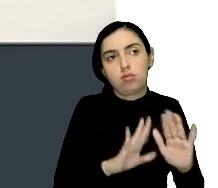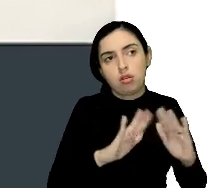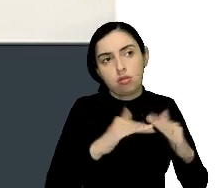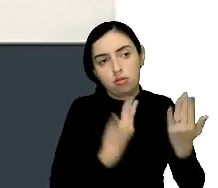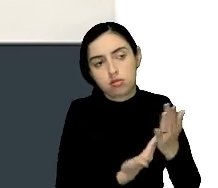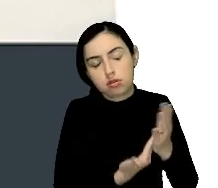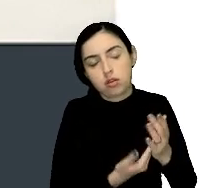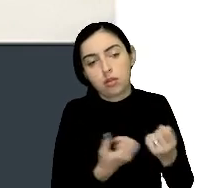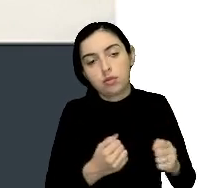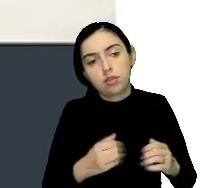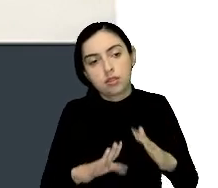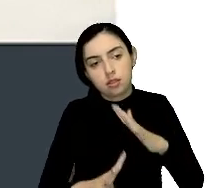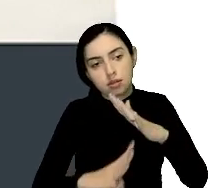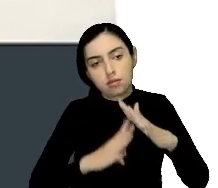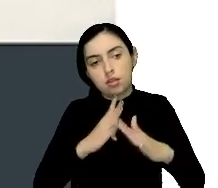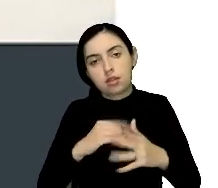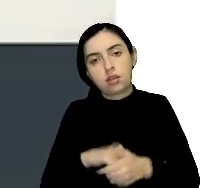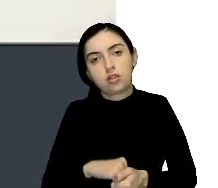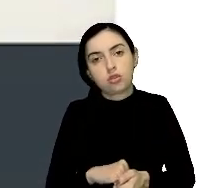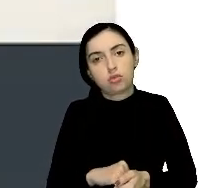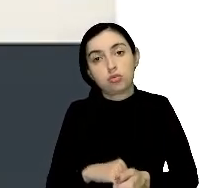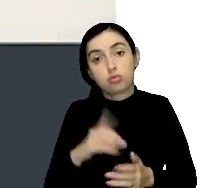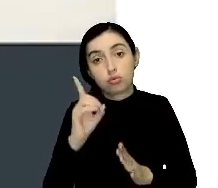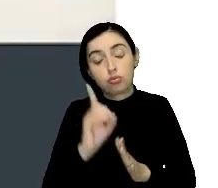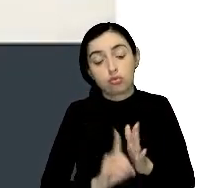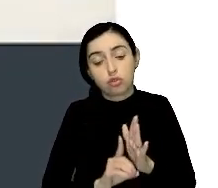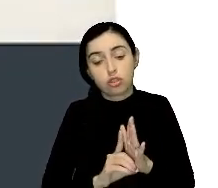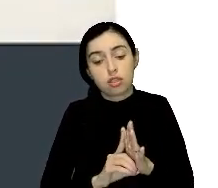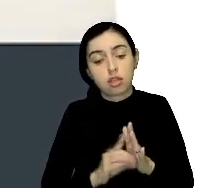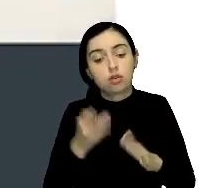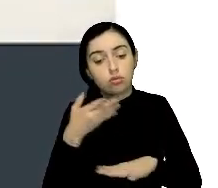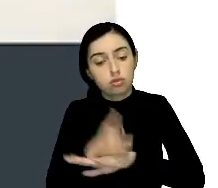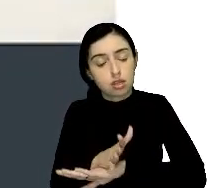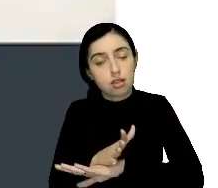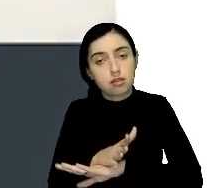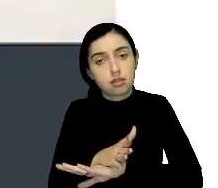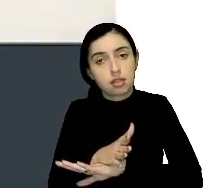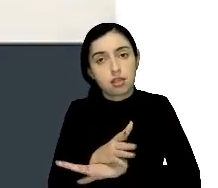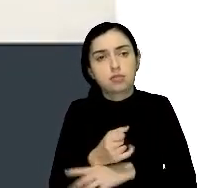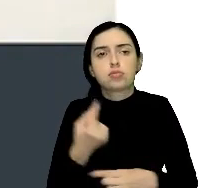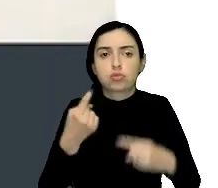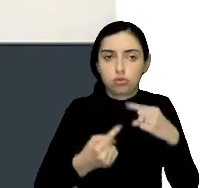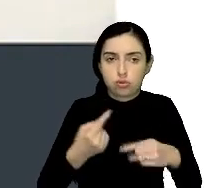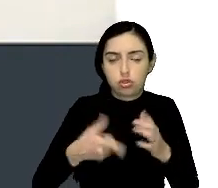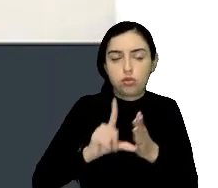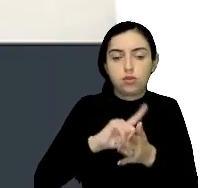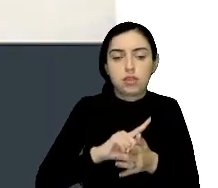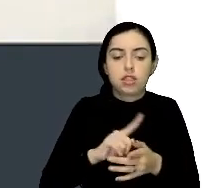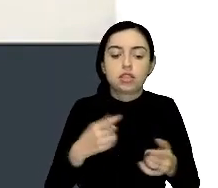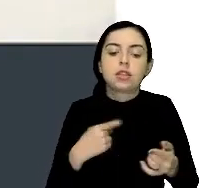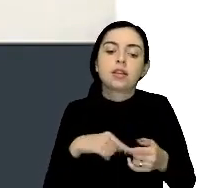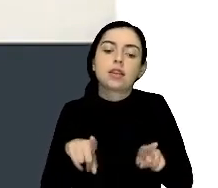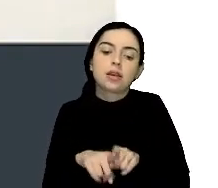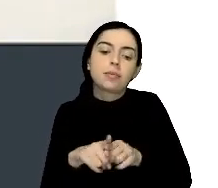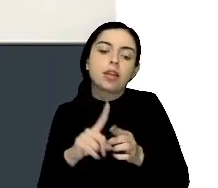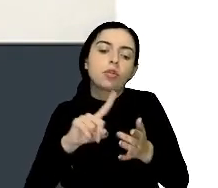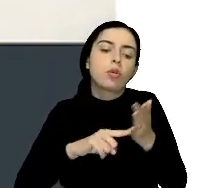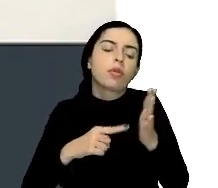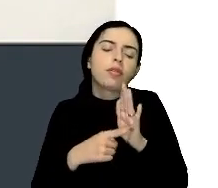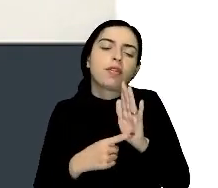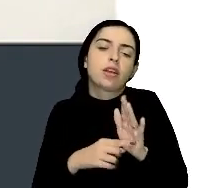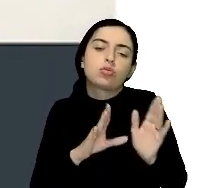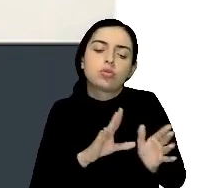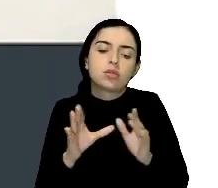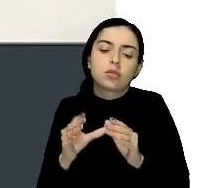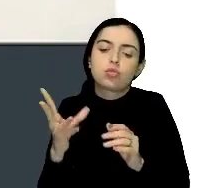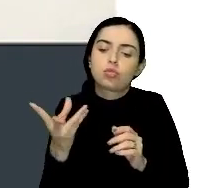por serem imigrantes. O direito de ingresso, sobre o qual a gente já falou, já discutiu aqui. E os vetos, eu separei, a gente não vai falar